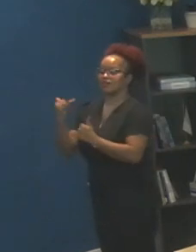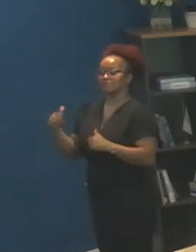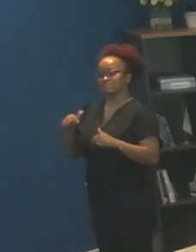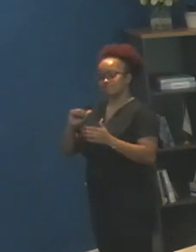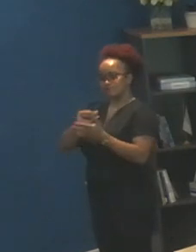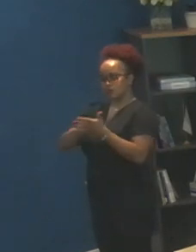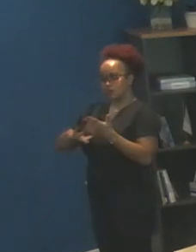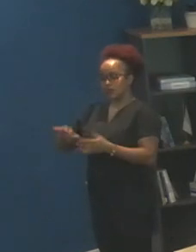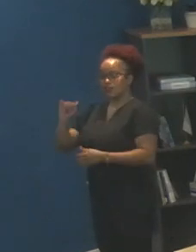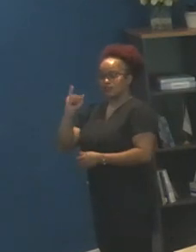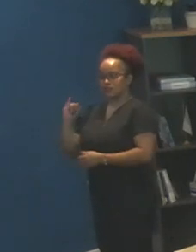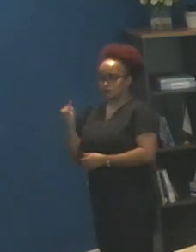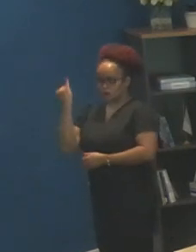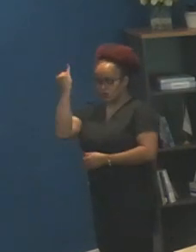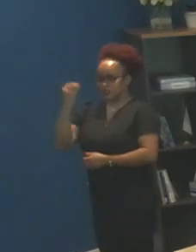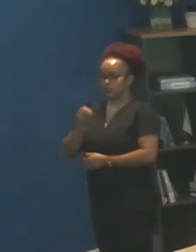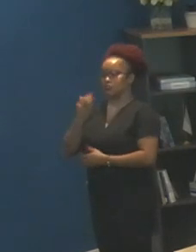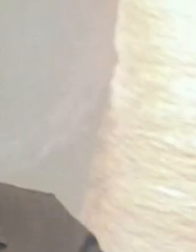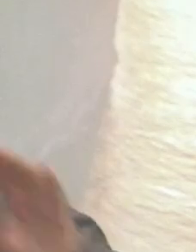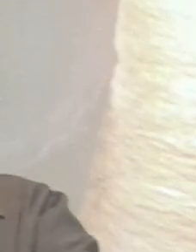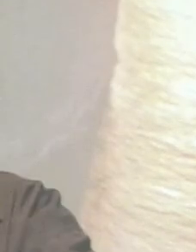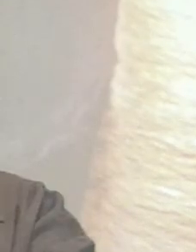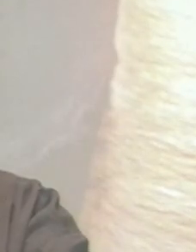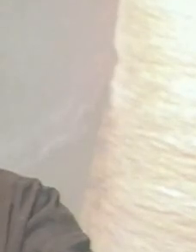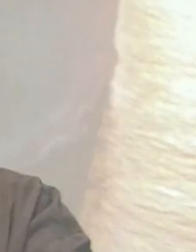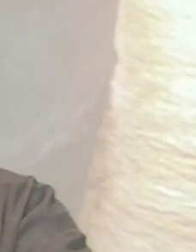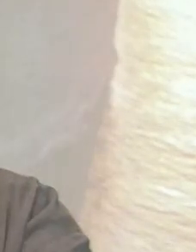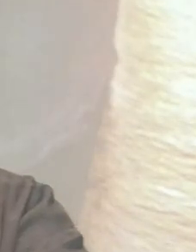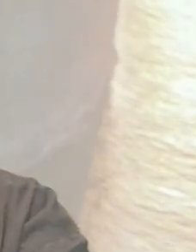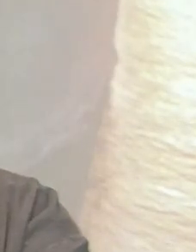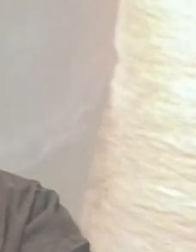importante. Obrigado e bom dia a todos.